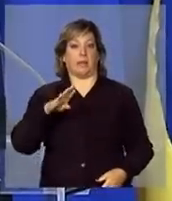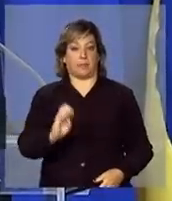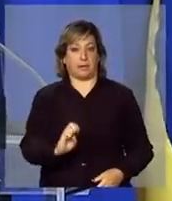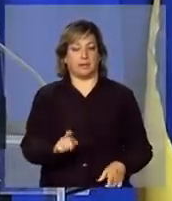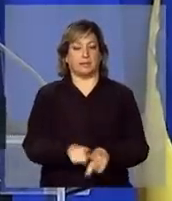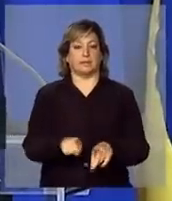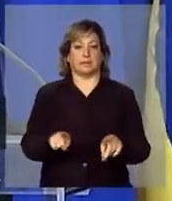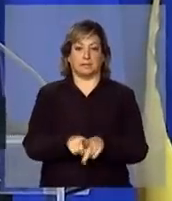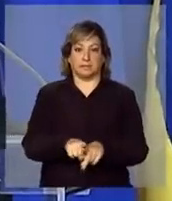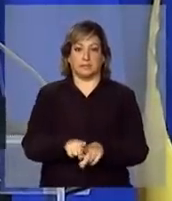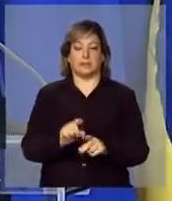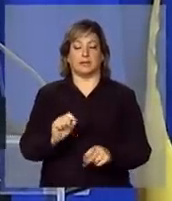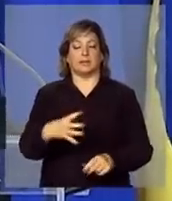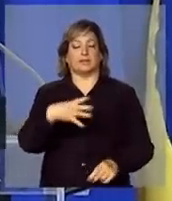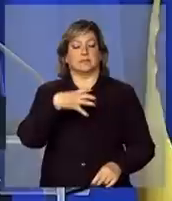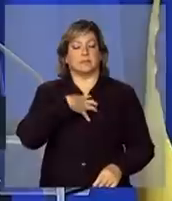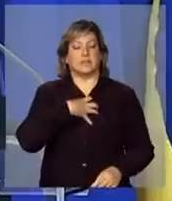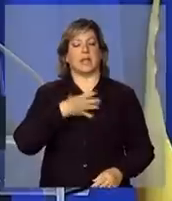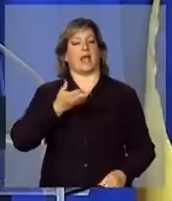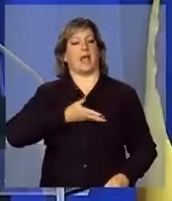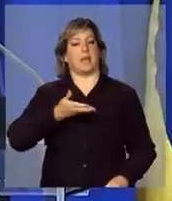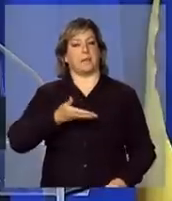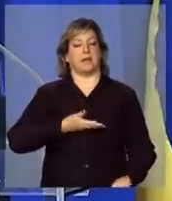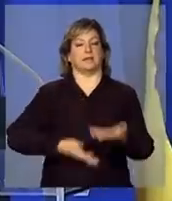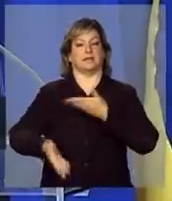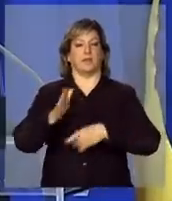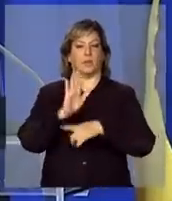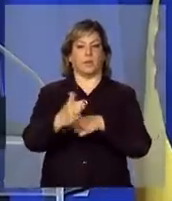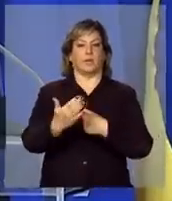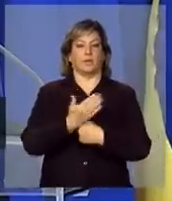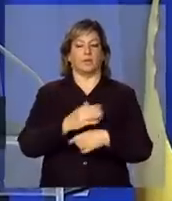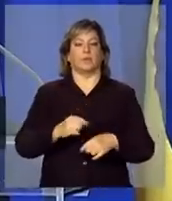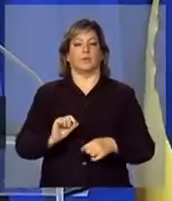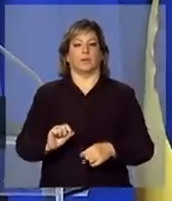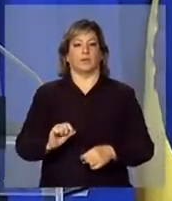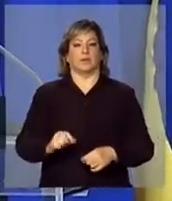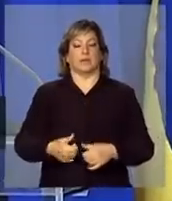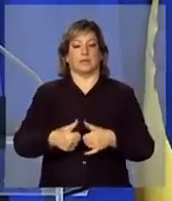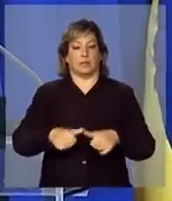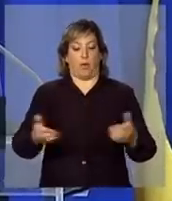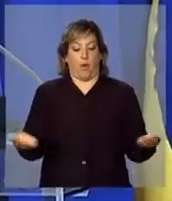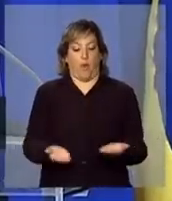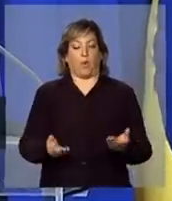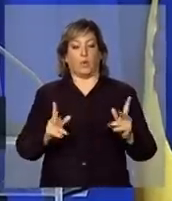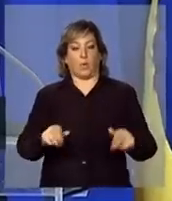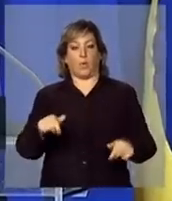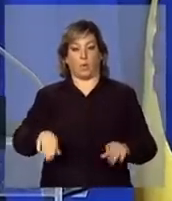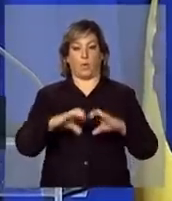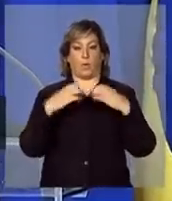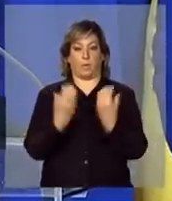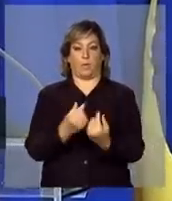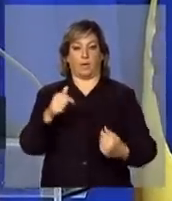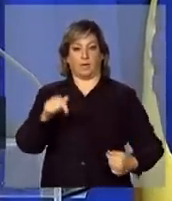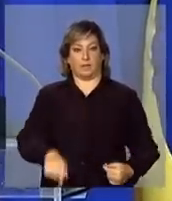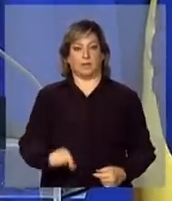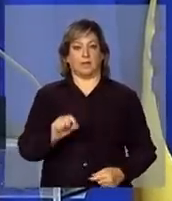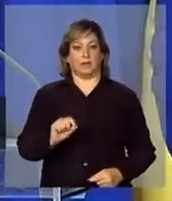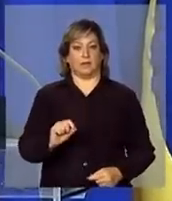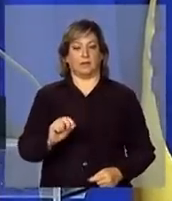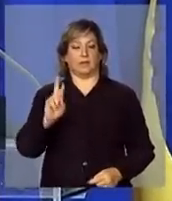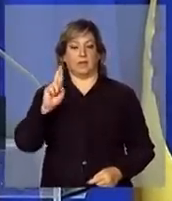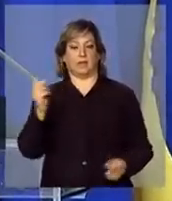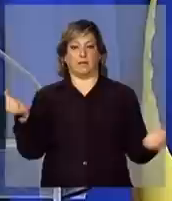o espírito de amizade e cooperação que presidiu o nosso encontro hoje com os representantes da